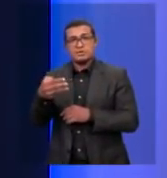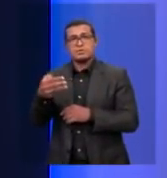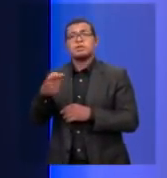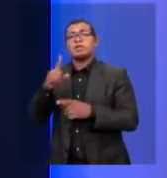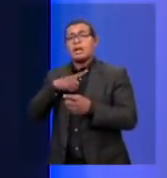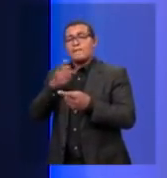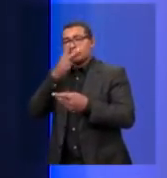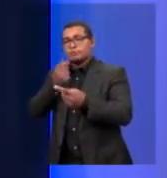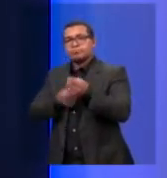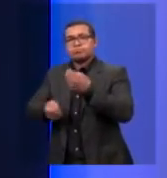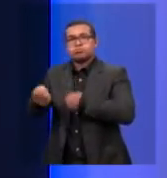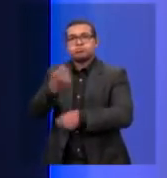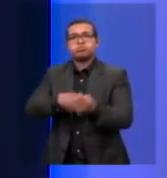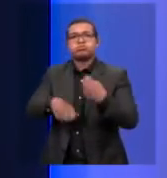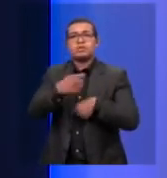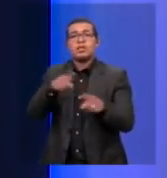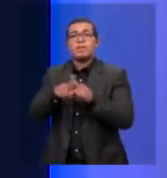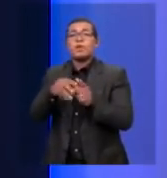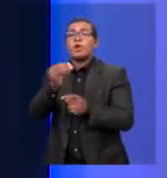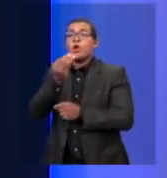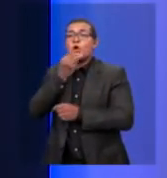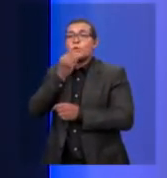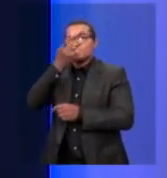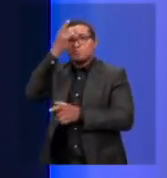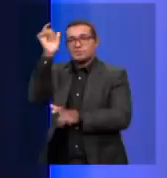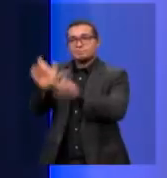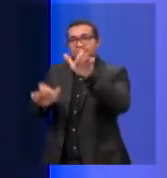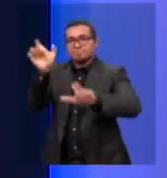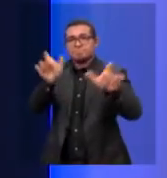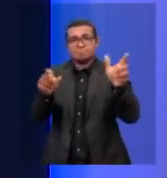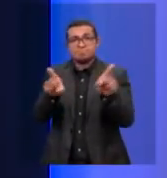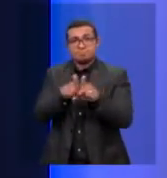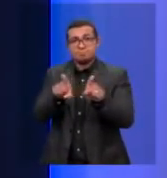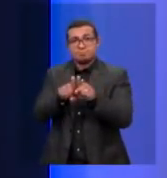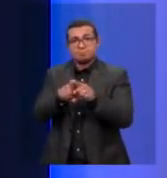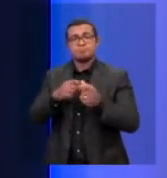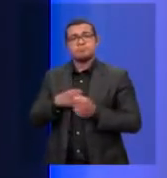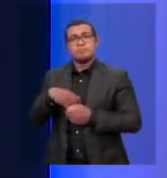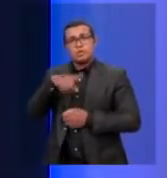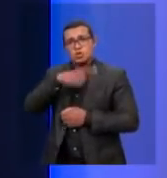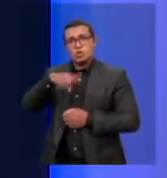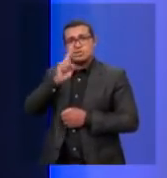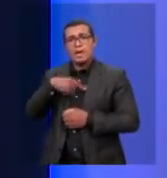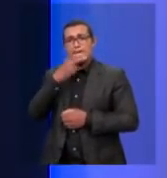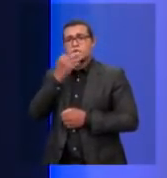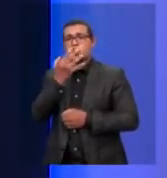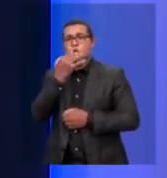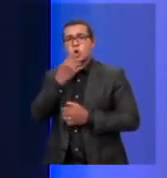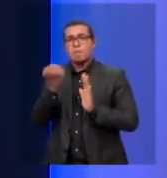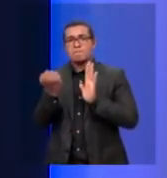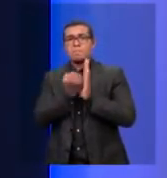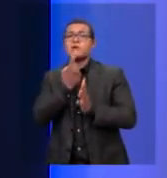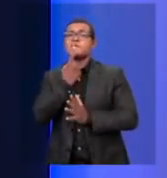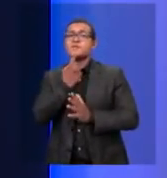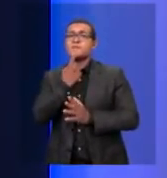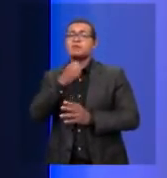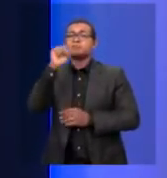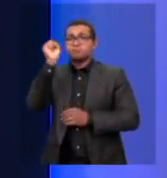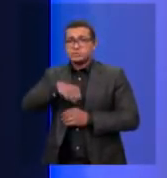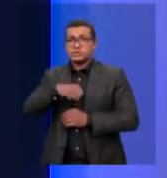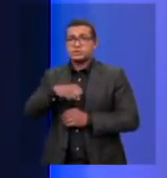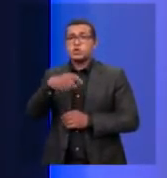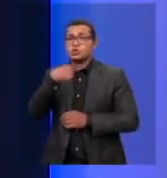bens e serviços ele gera oportunidade para as pessoas e nós que somos vermelho sim que somos do partido dos trabalhadores